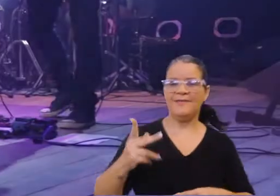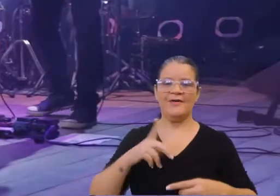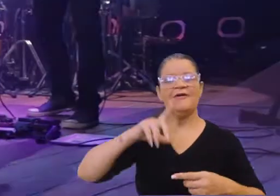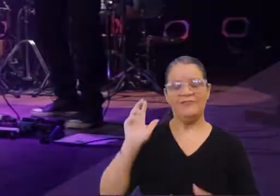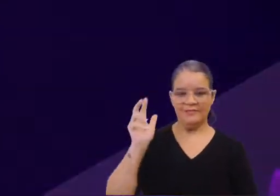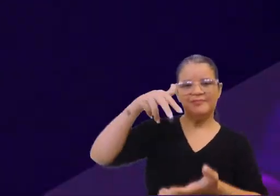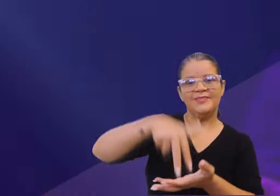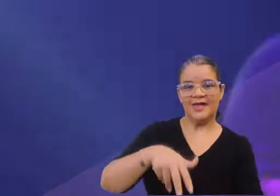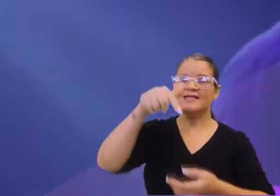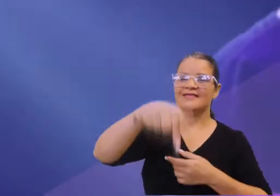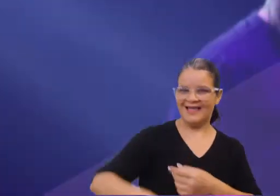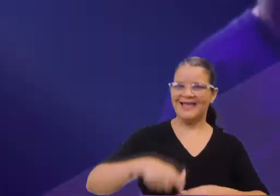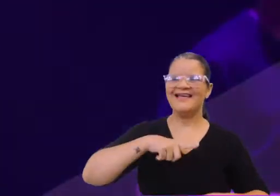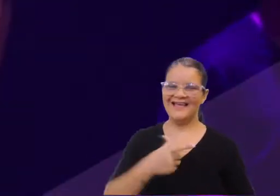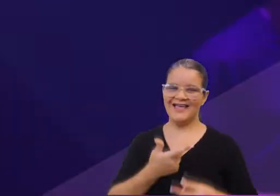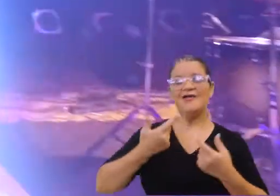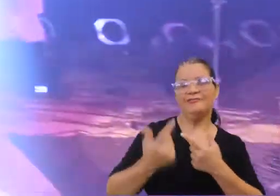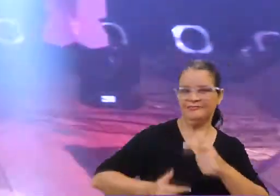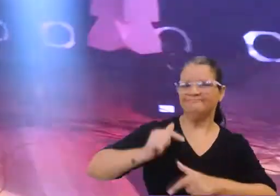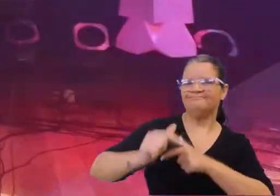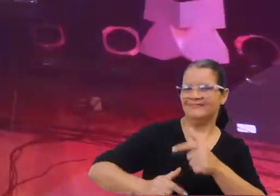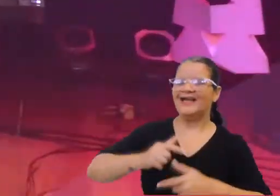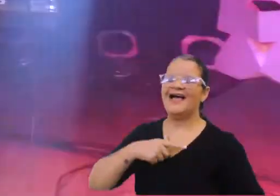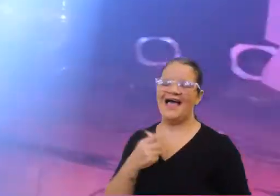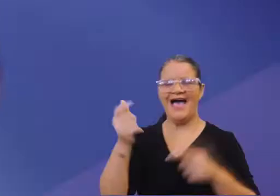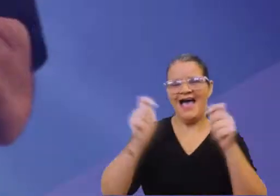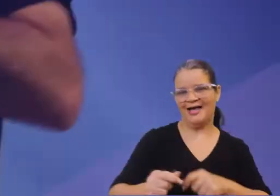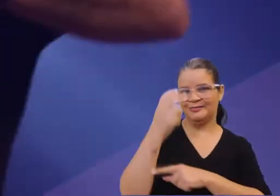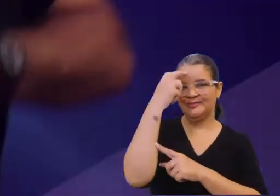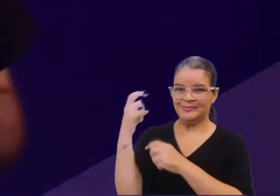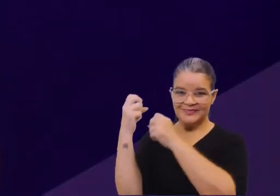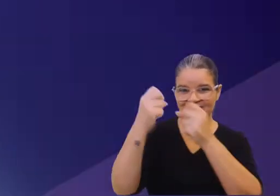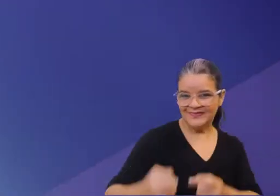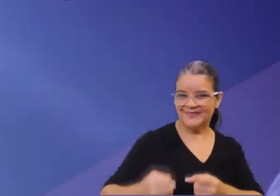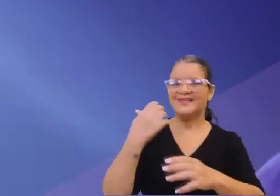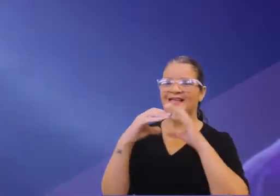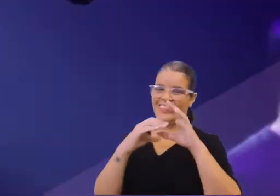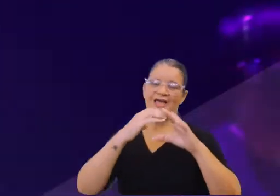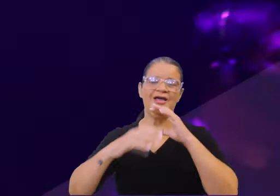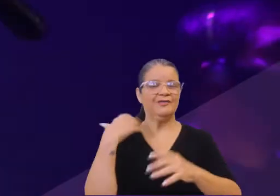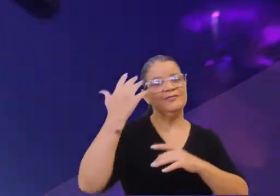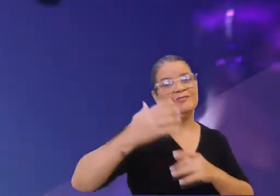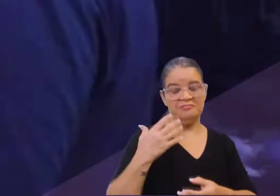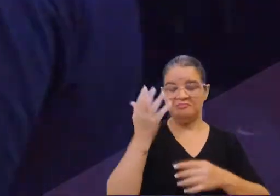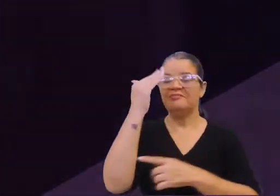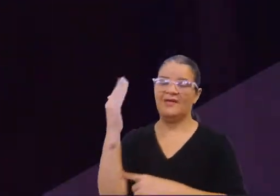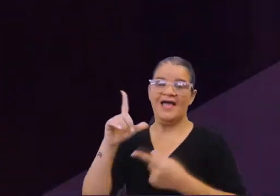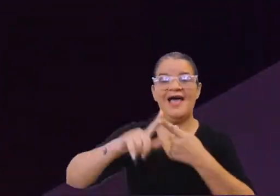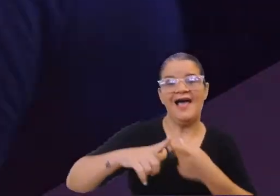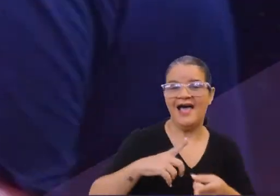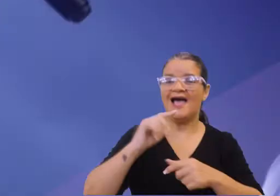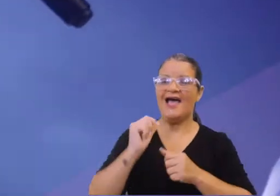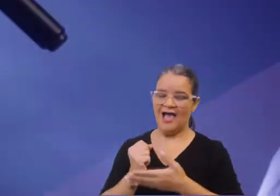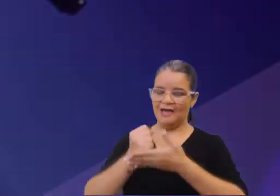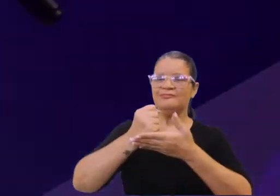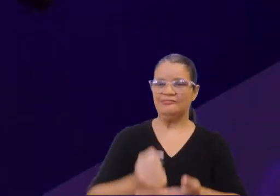bem aqui e na minha porta foi bater. Mostrou arte, cultura e poder, cantando som de preto com efeito. É hip hop, a cultura rodando